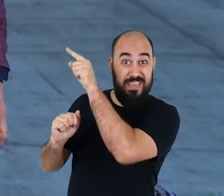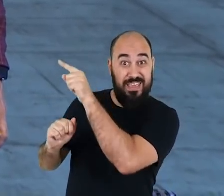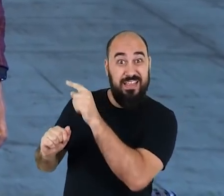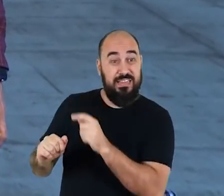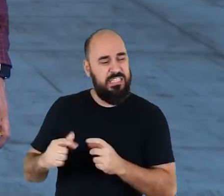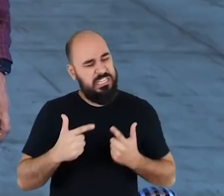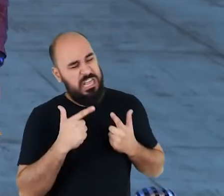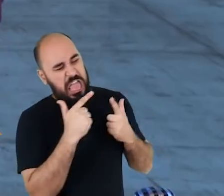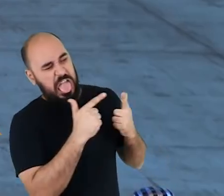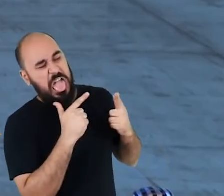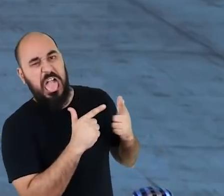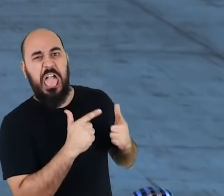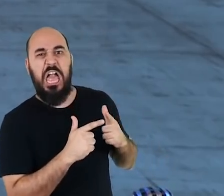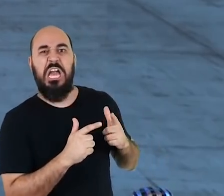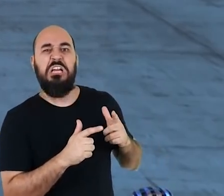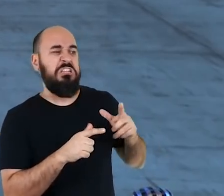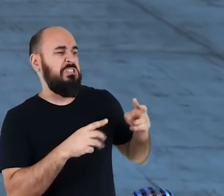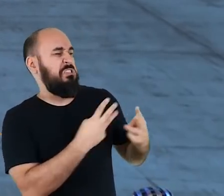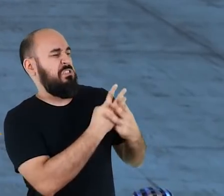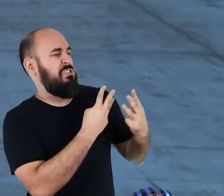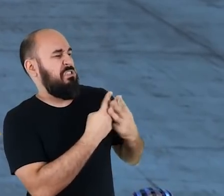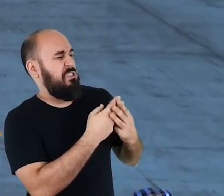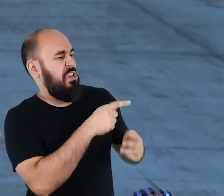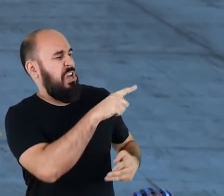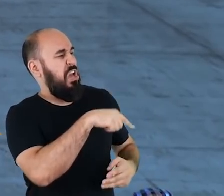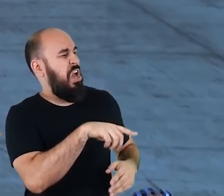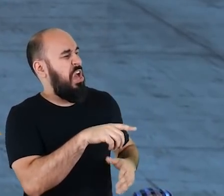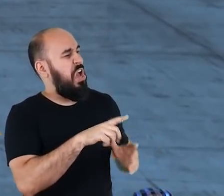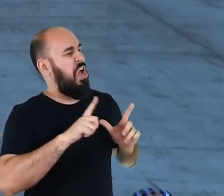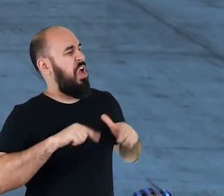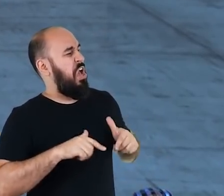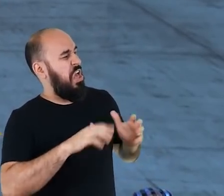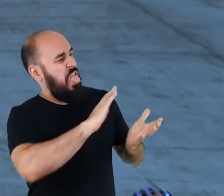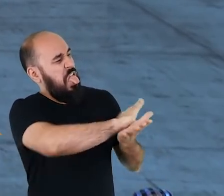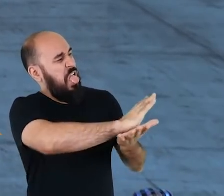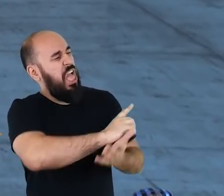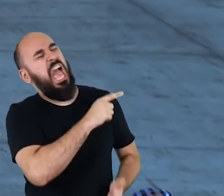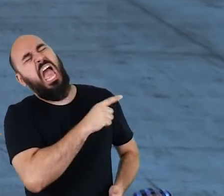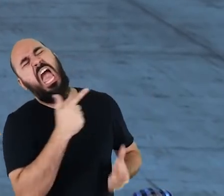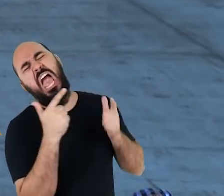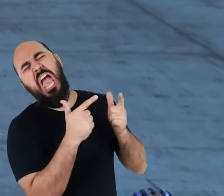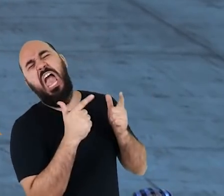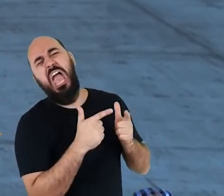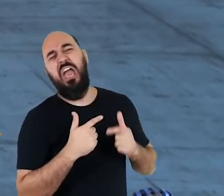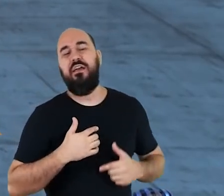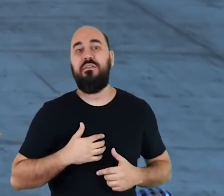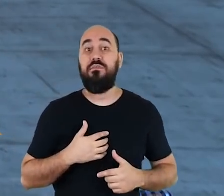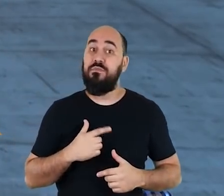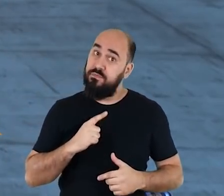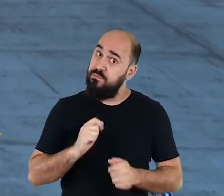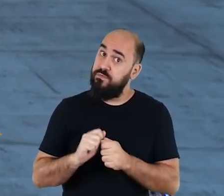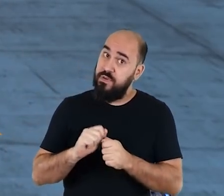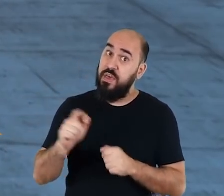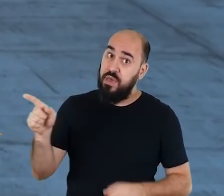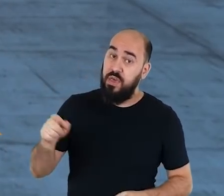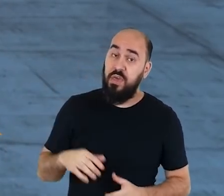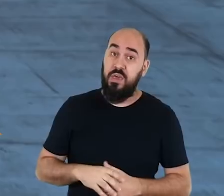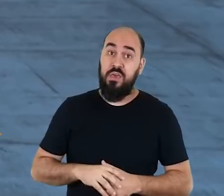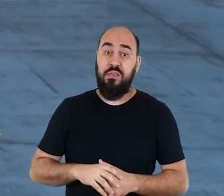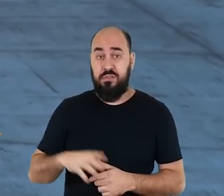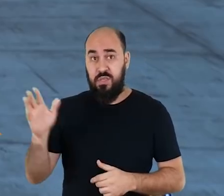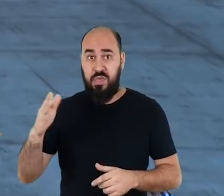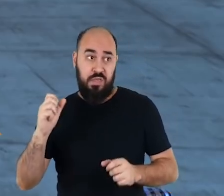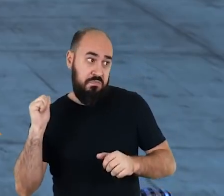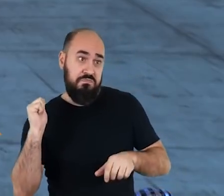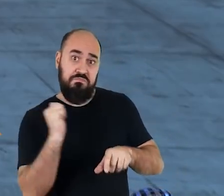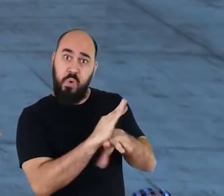rei Nabucodonosor, caçoou da destruição de Jerusalém e trouxe até um grande dissabor para o coração